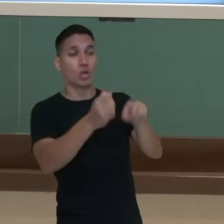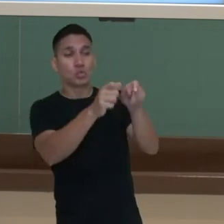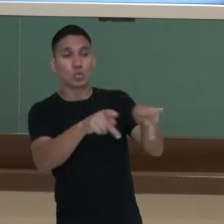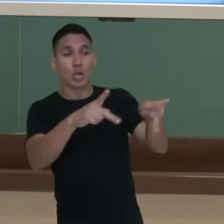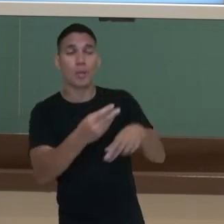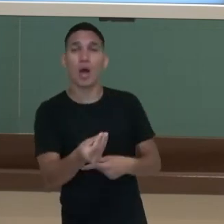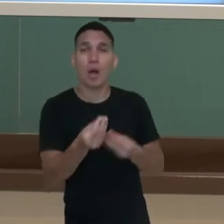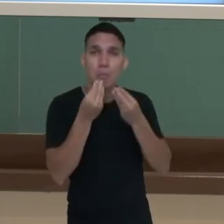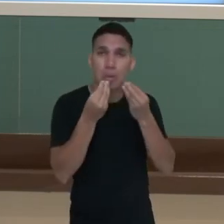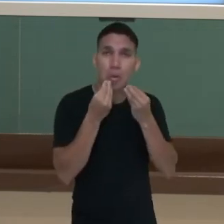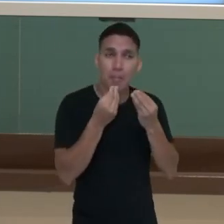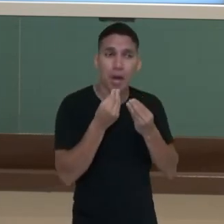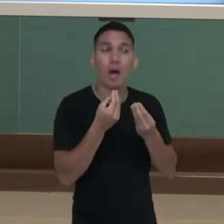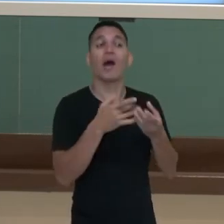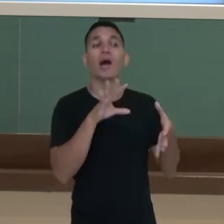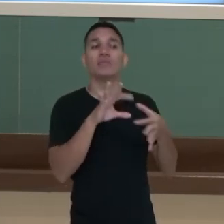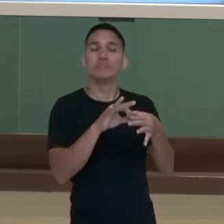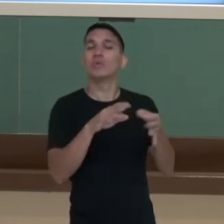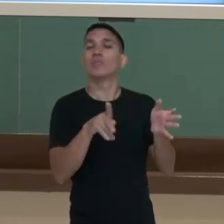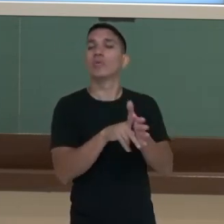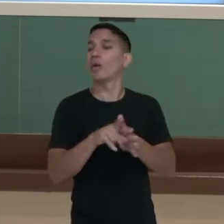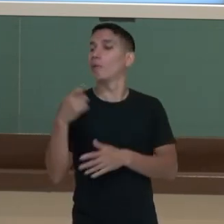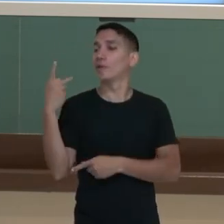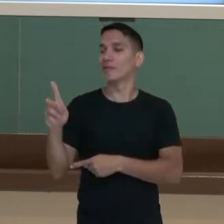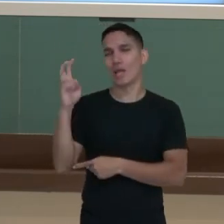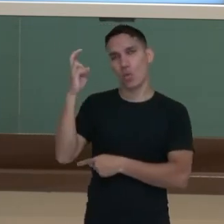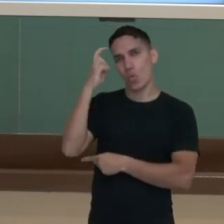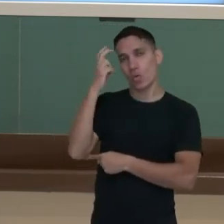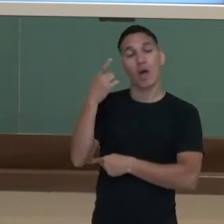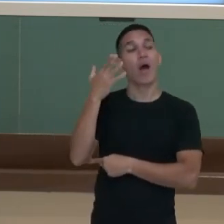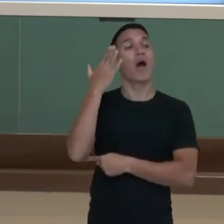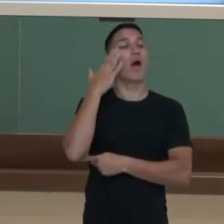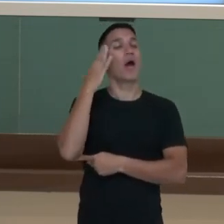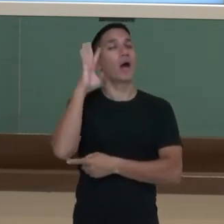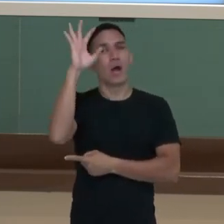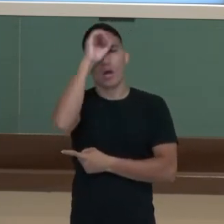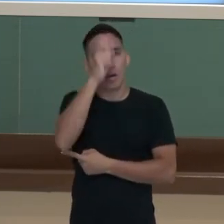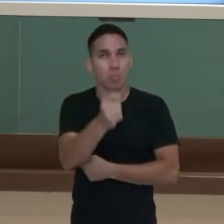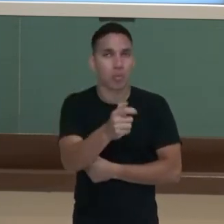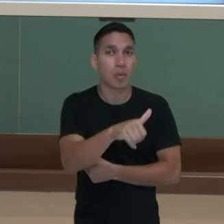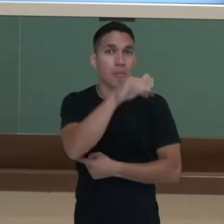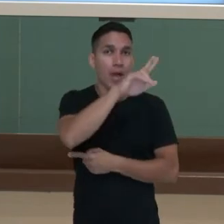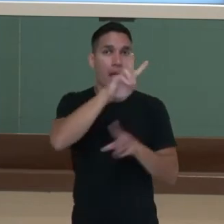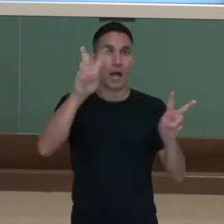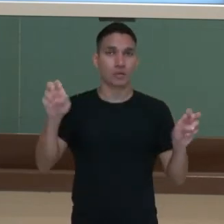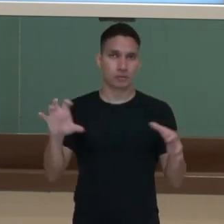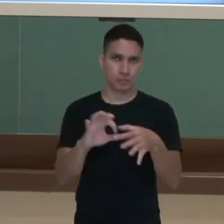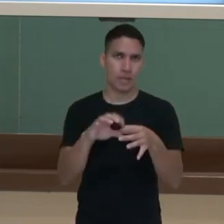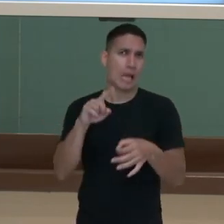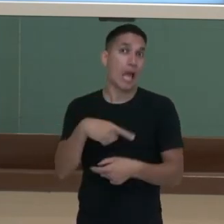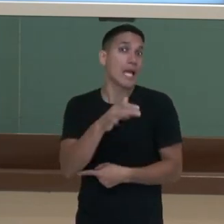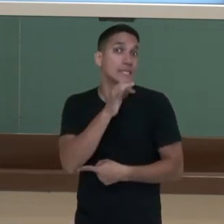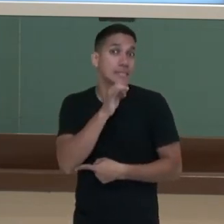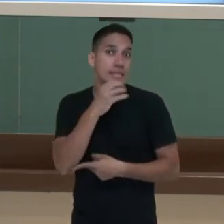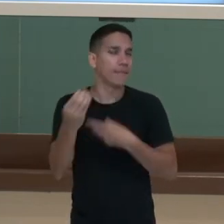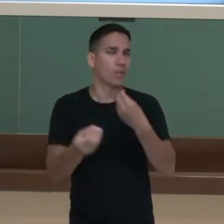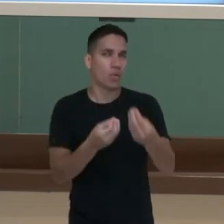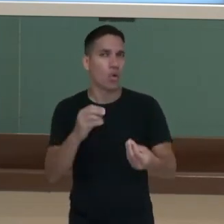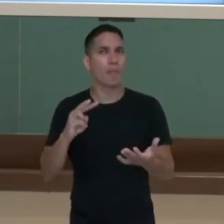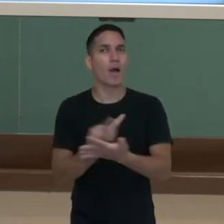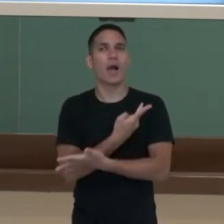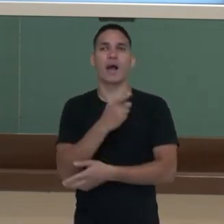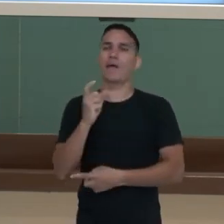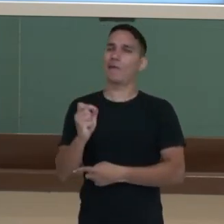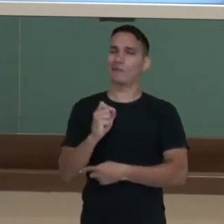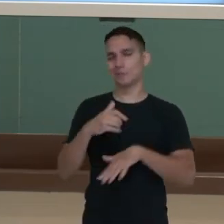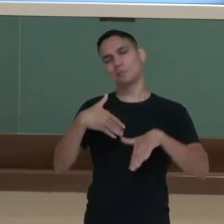uma comida japonesa, sushi, sashimi, aí você já aprende um pouco da cultura japonesa. É um exemplo de como que